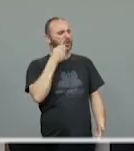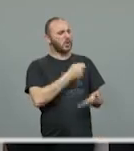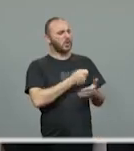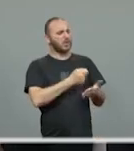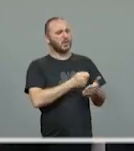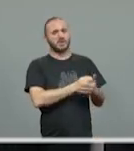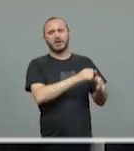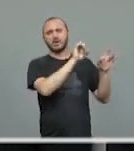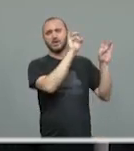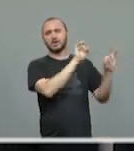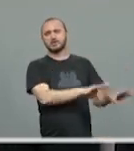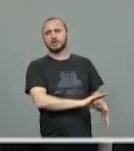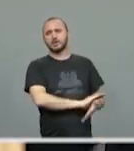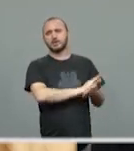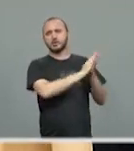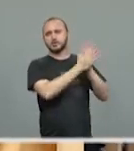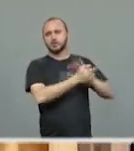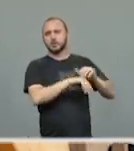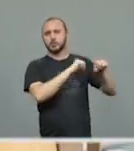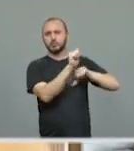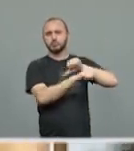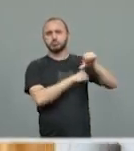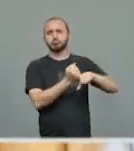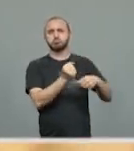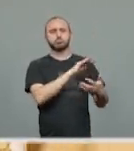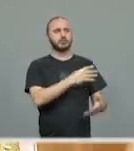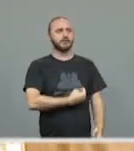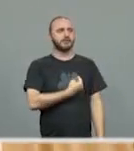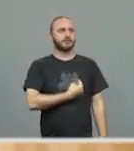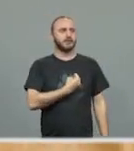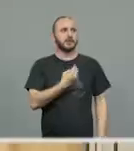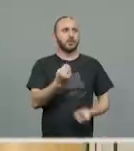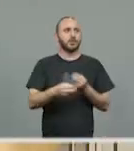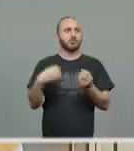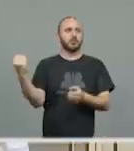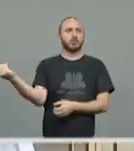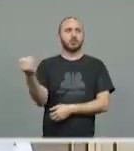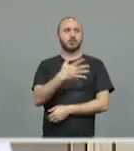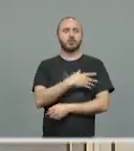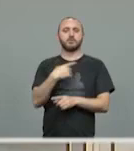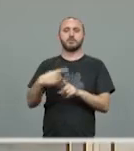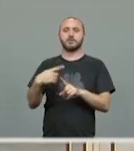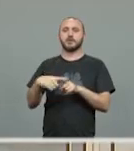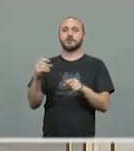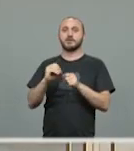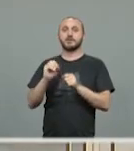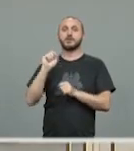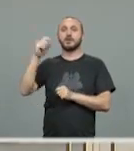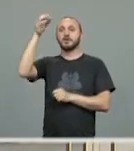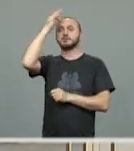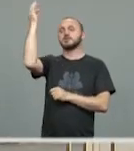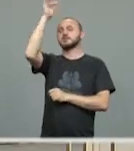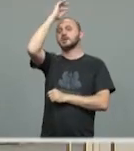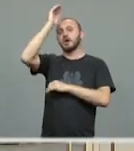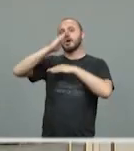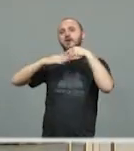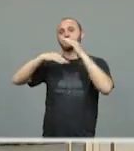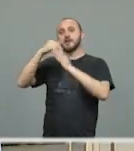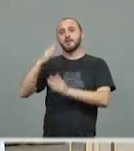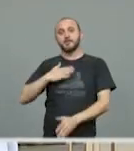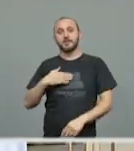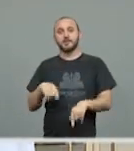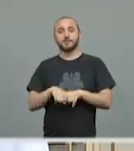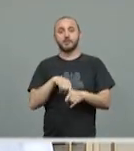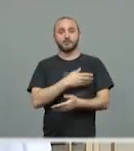para trás. E sempre deixar Deus fazer novo a ação do Espírito em mim e em você.